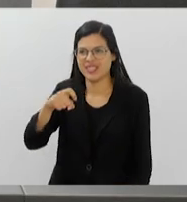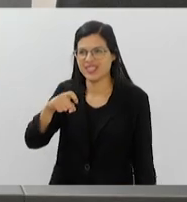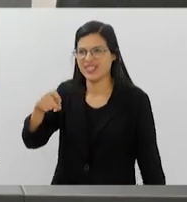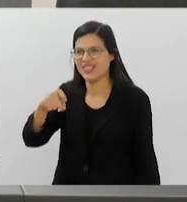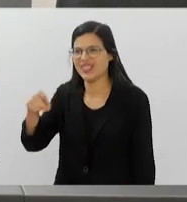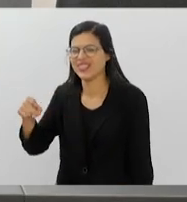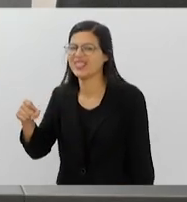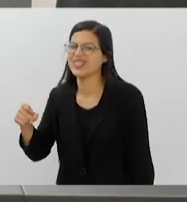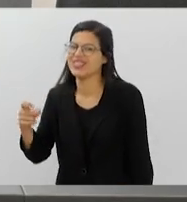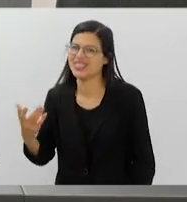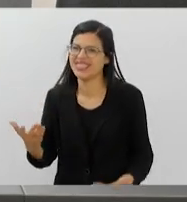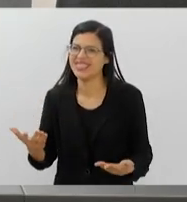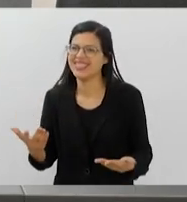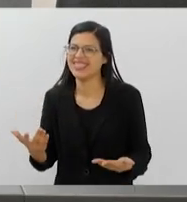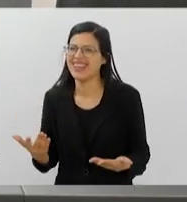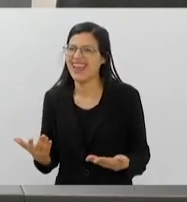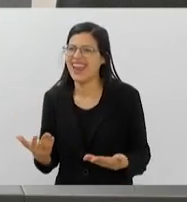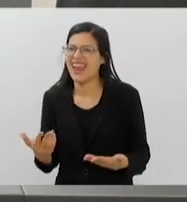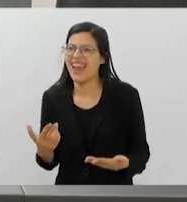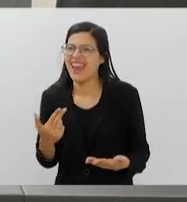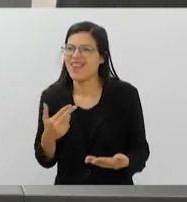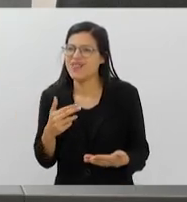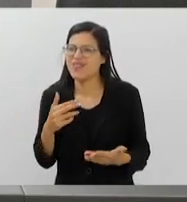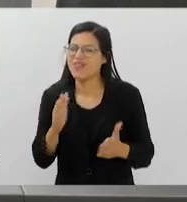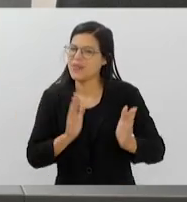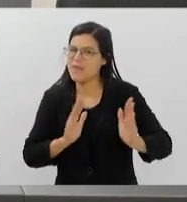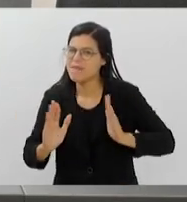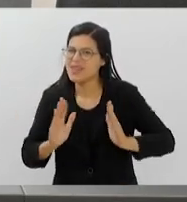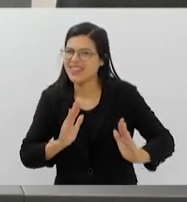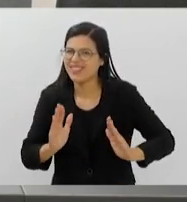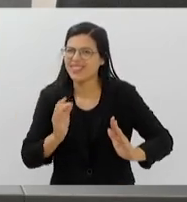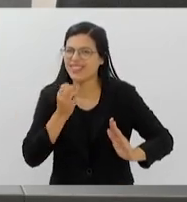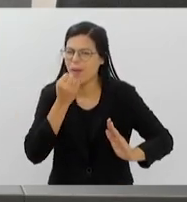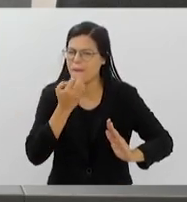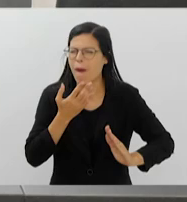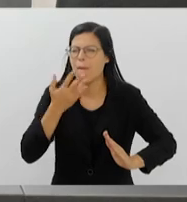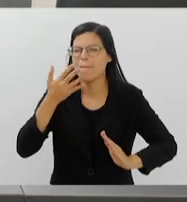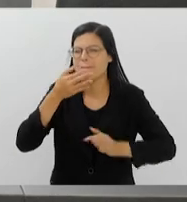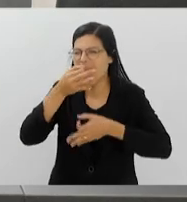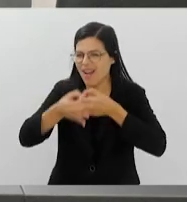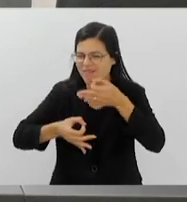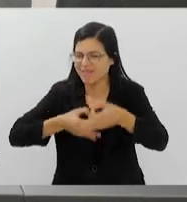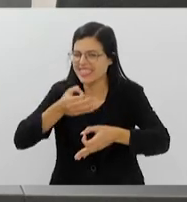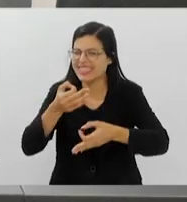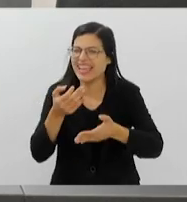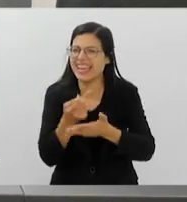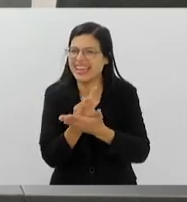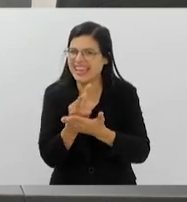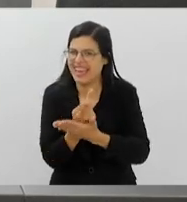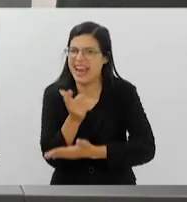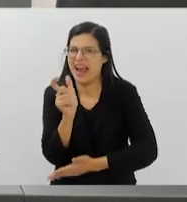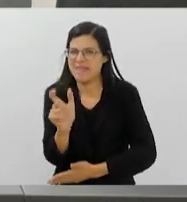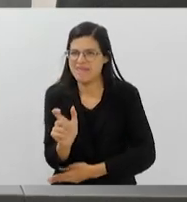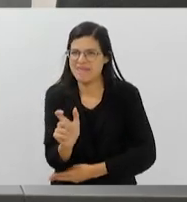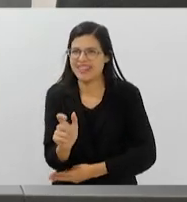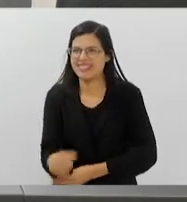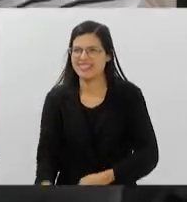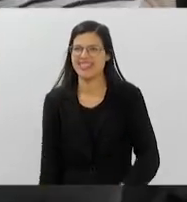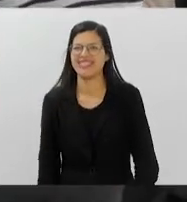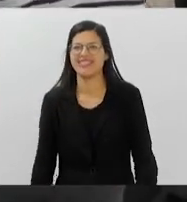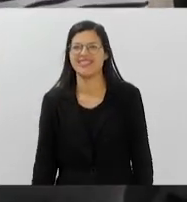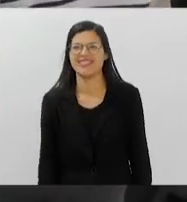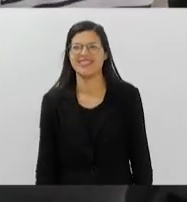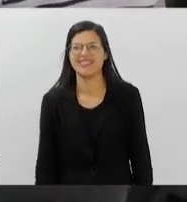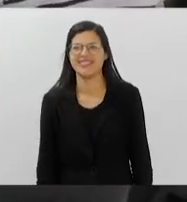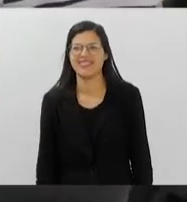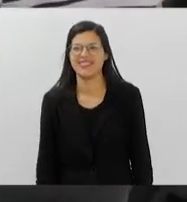muito prudente na escolha da palavra, porque eu não estou numa fase muito propícia a errar na palavra. Se então, atribuir ao vice essa condição, eu posso